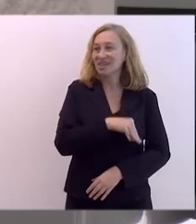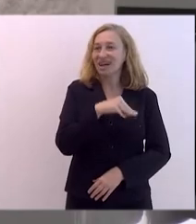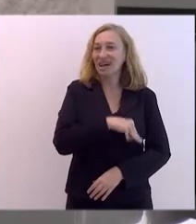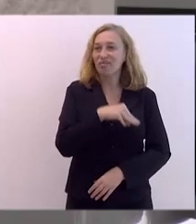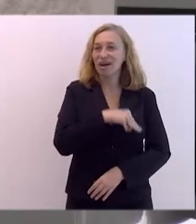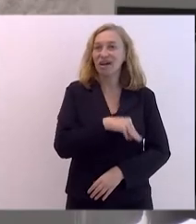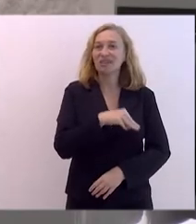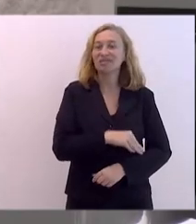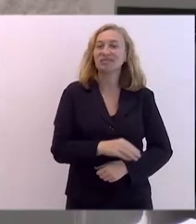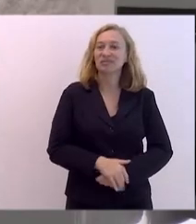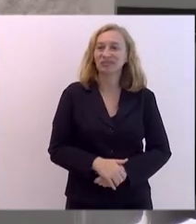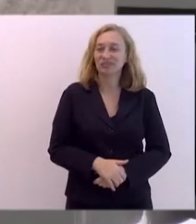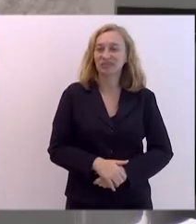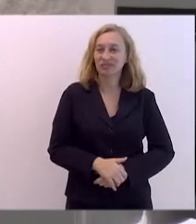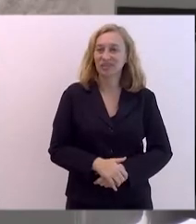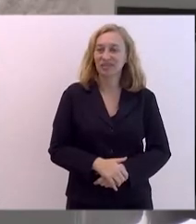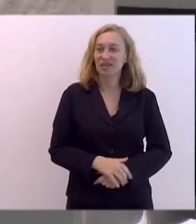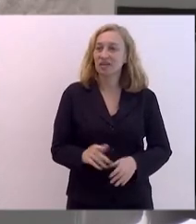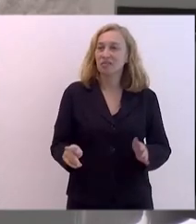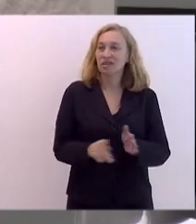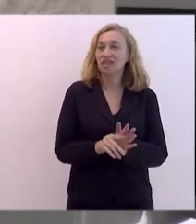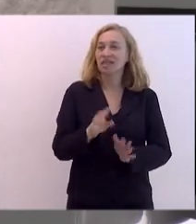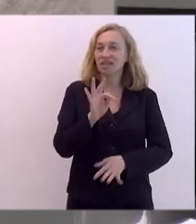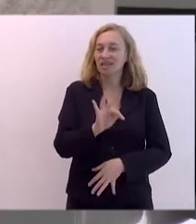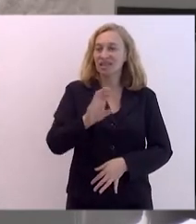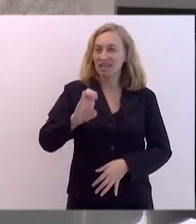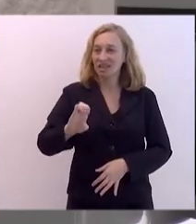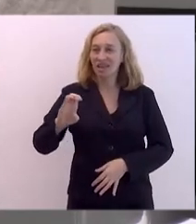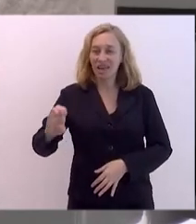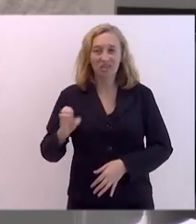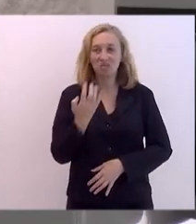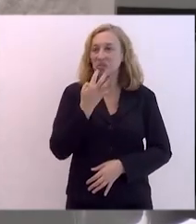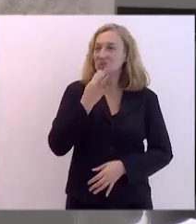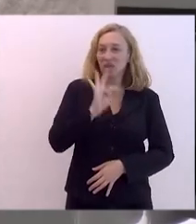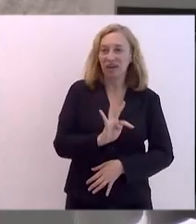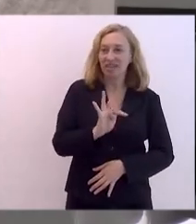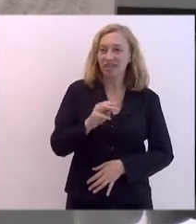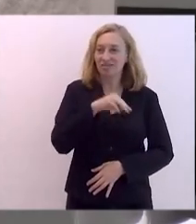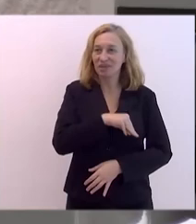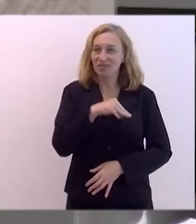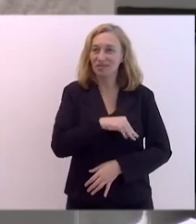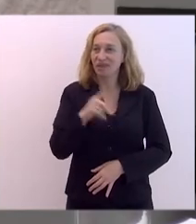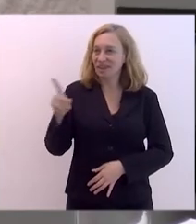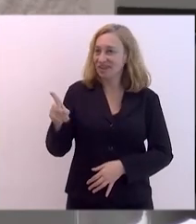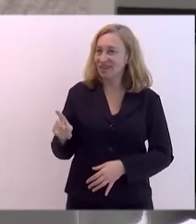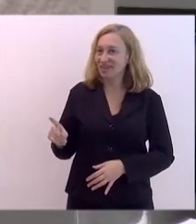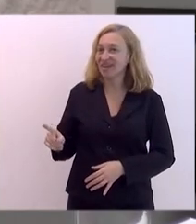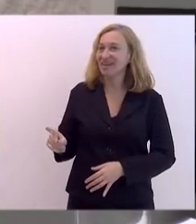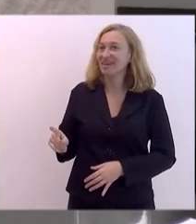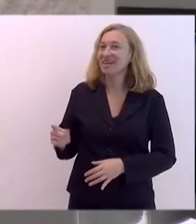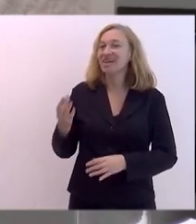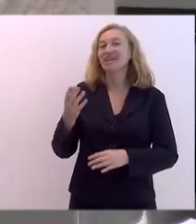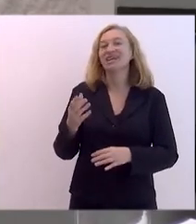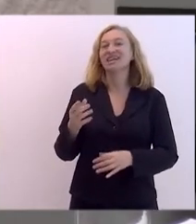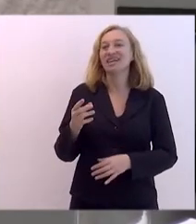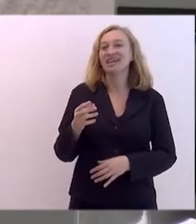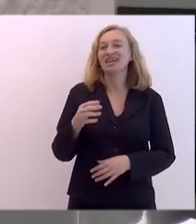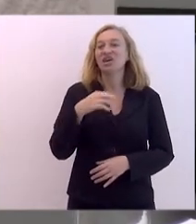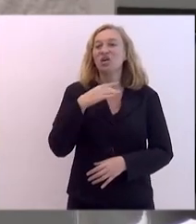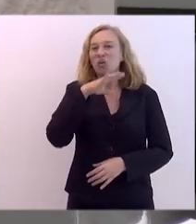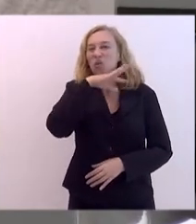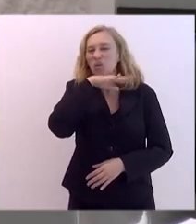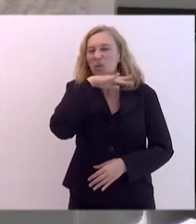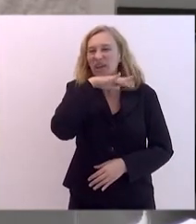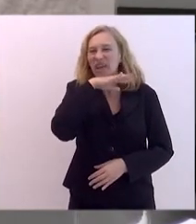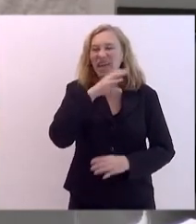não tem o componente moral para pertencer ao TCE, porque não conhece matemática, enfim. Desafinou cantando na igreja. Desafinou cantando. O irmão dele é muito melhor